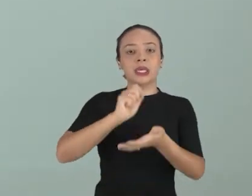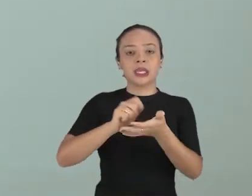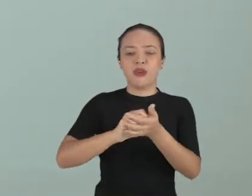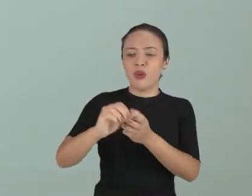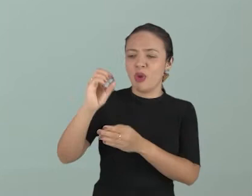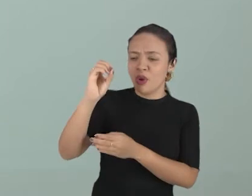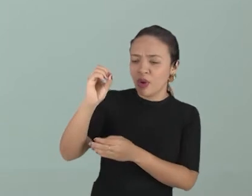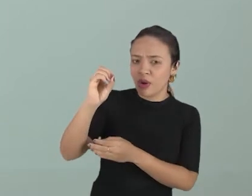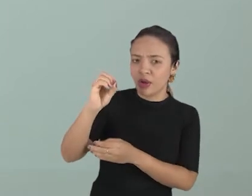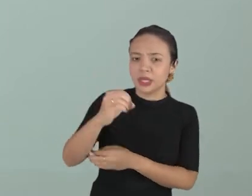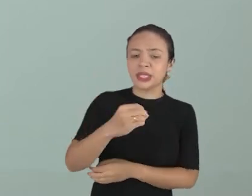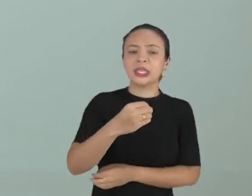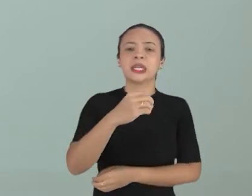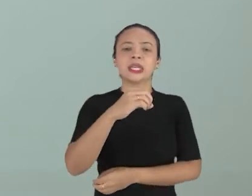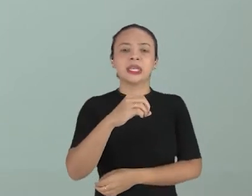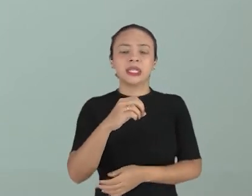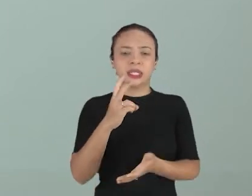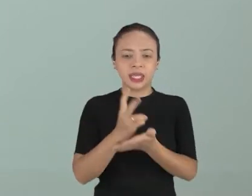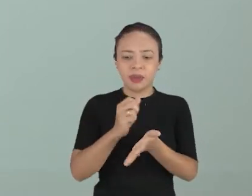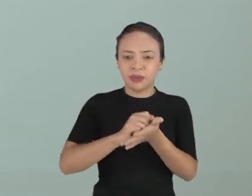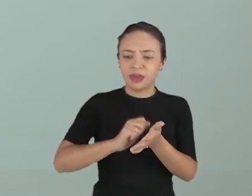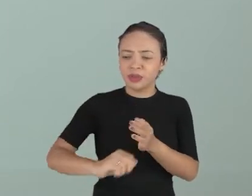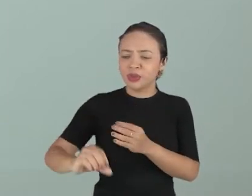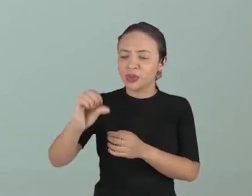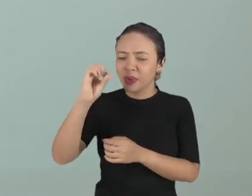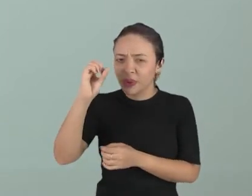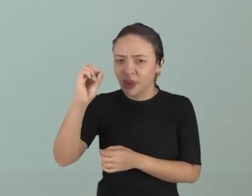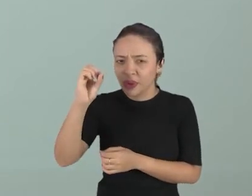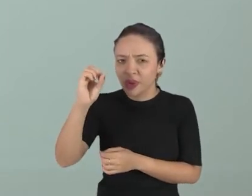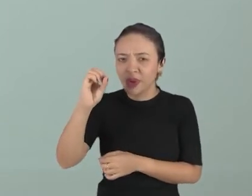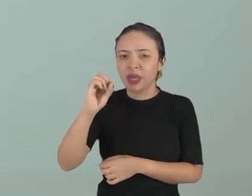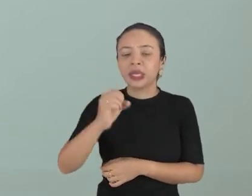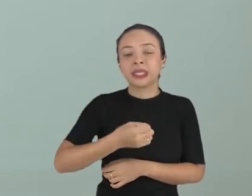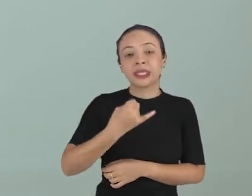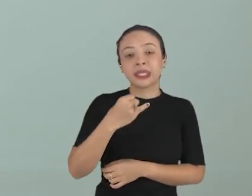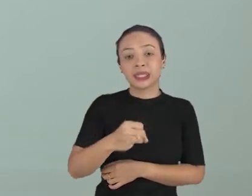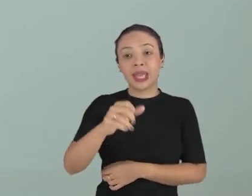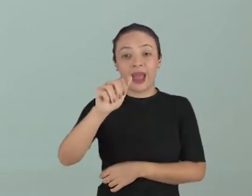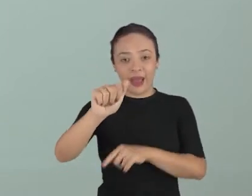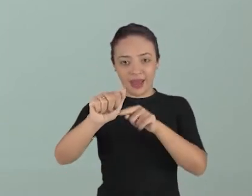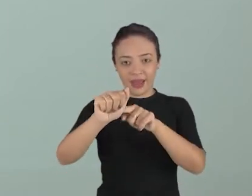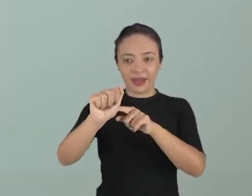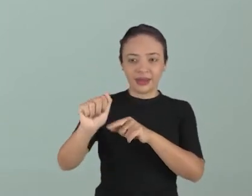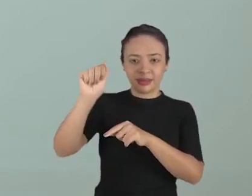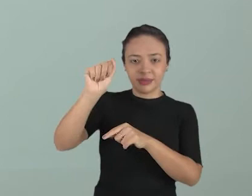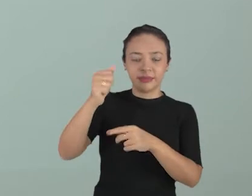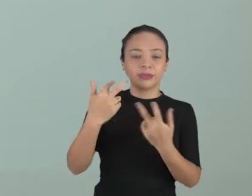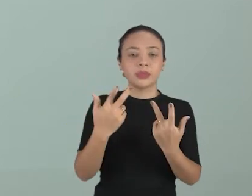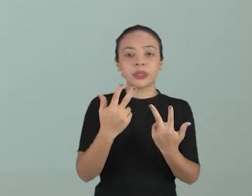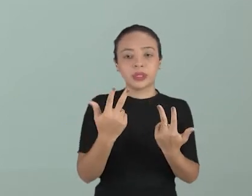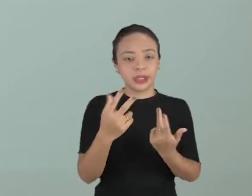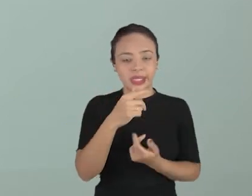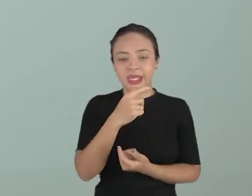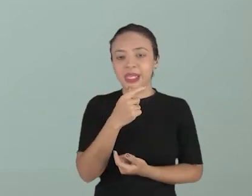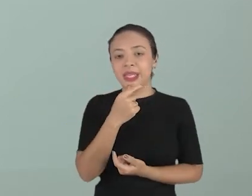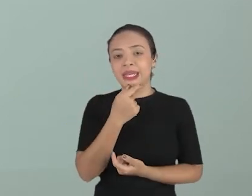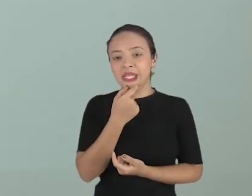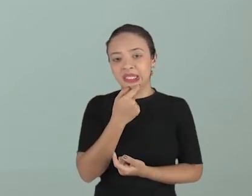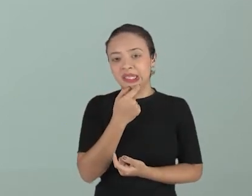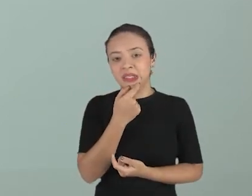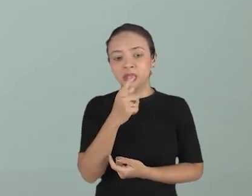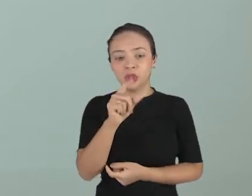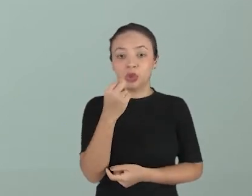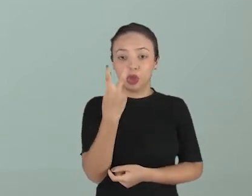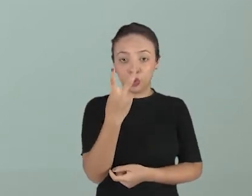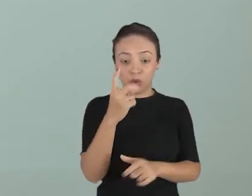fazer segundo, coloca uma bolinha? Se for primeiro, a gente coloca a letra A? Então, aqui no inglês é da mesma forma. A gente vai pegar as duas últimas letras